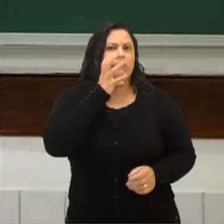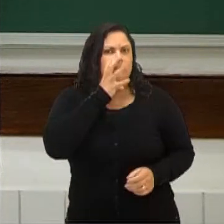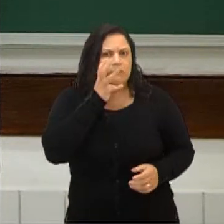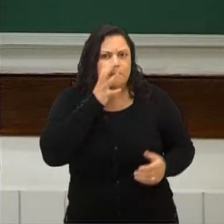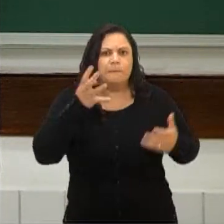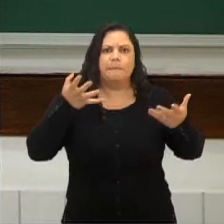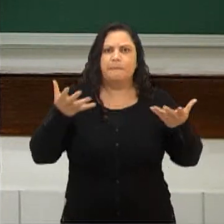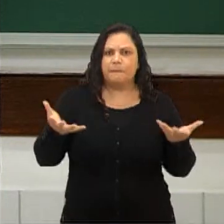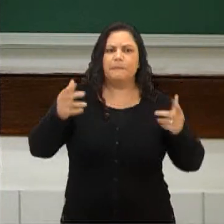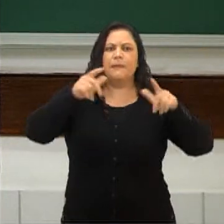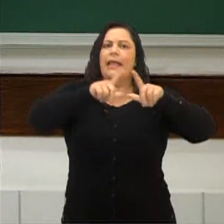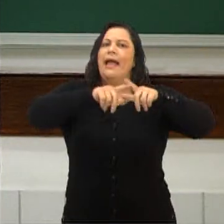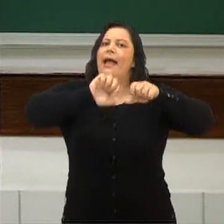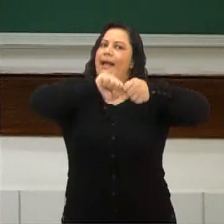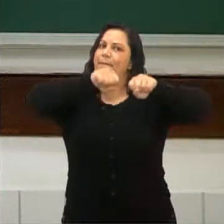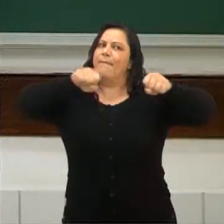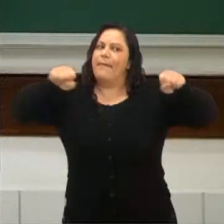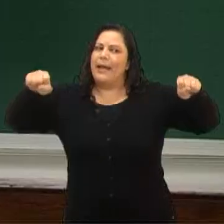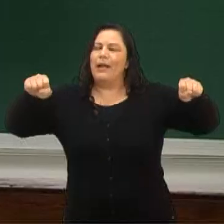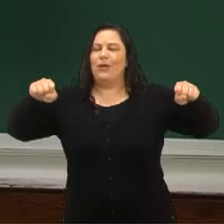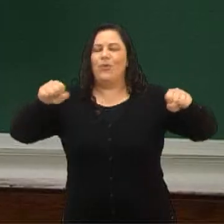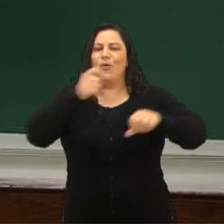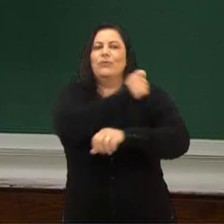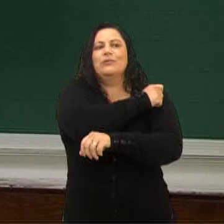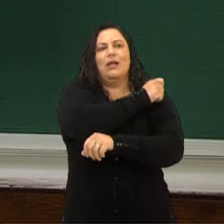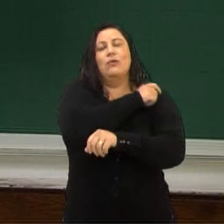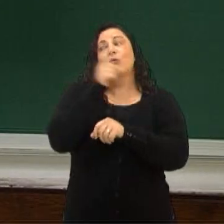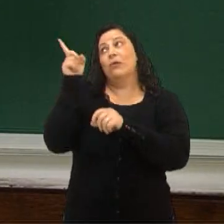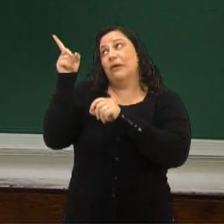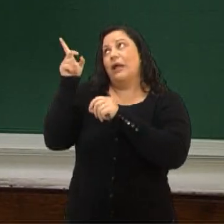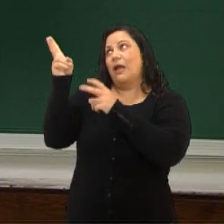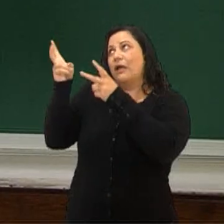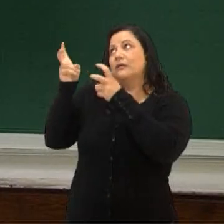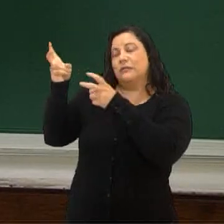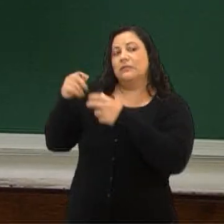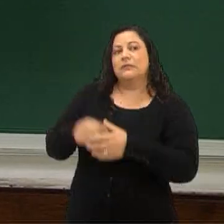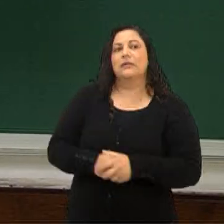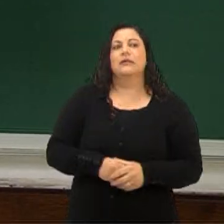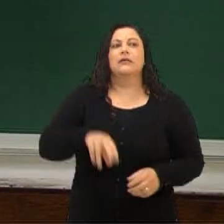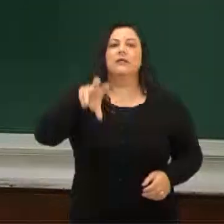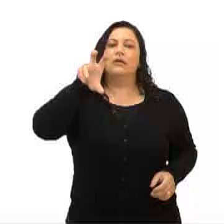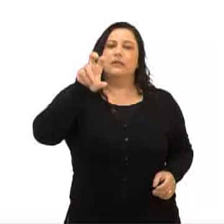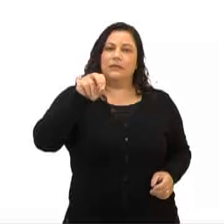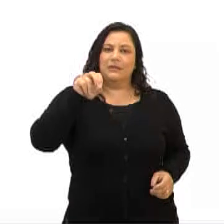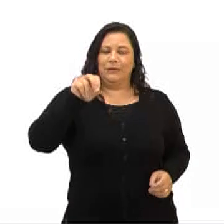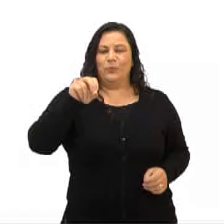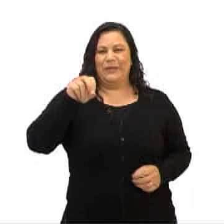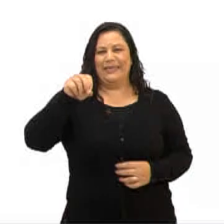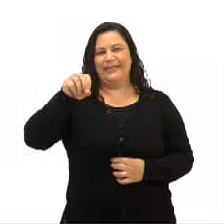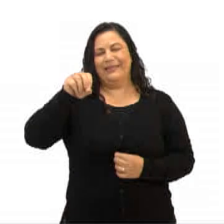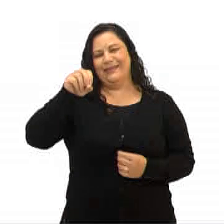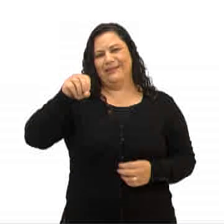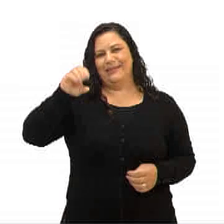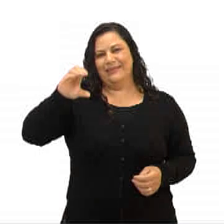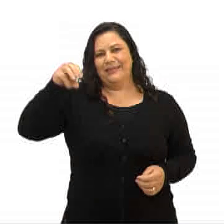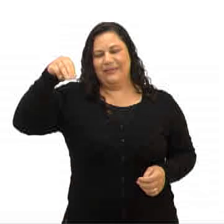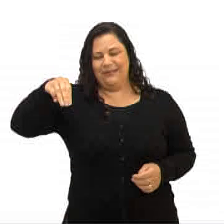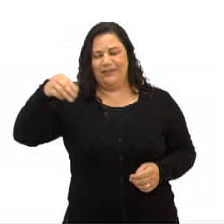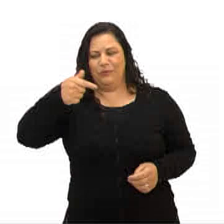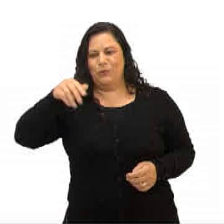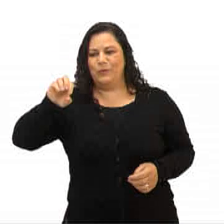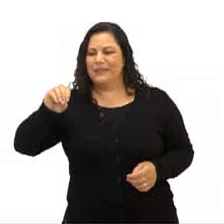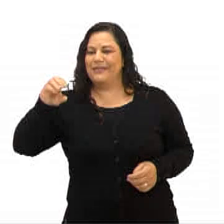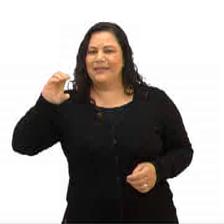a obra original, que é de 39,46. Essa aqui, tela, você acha que 50 por 70, tá, pessoal? A natureza morta com maçãs,